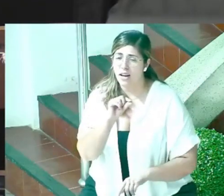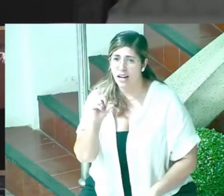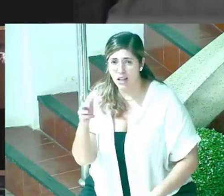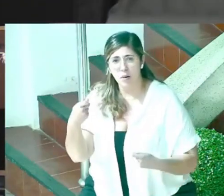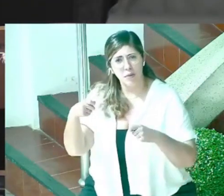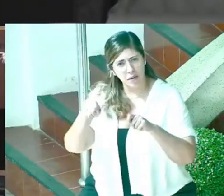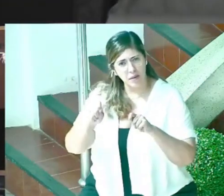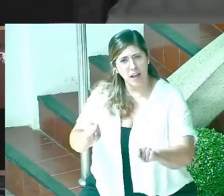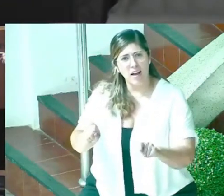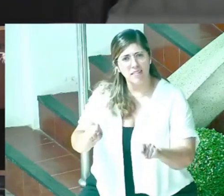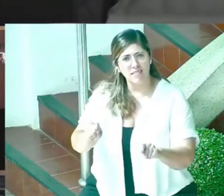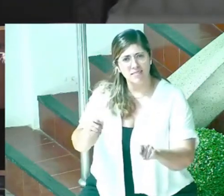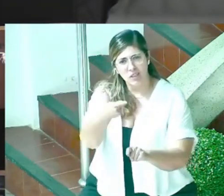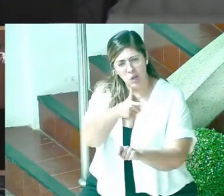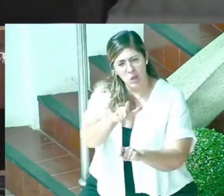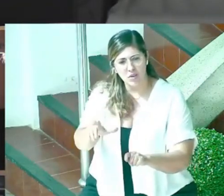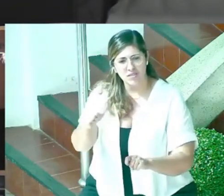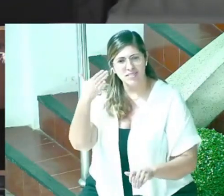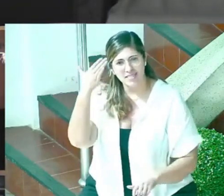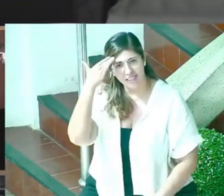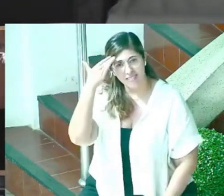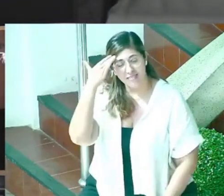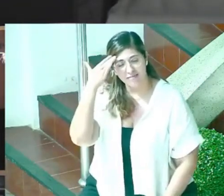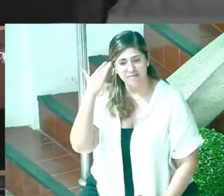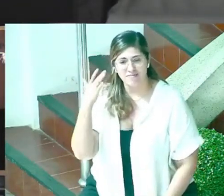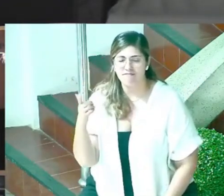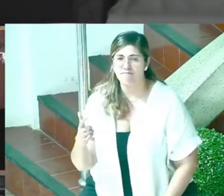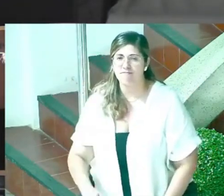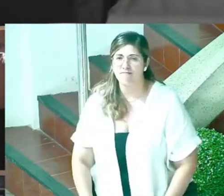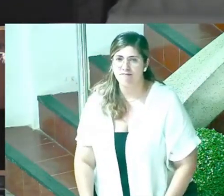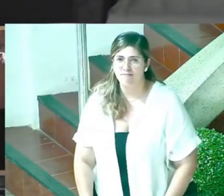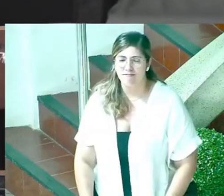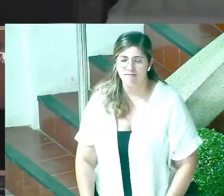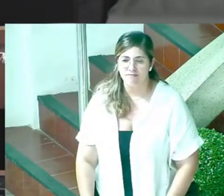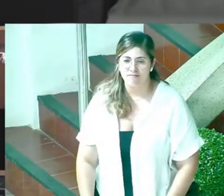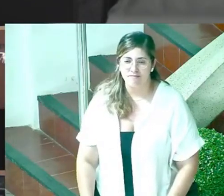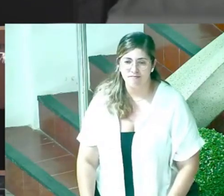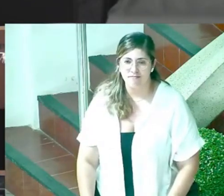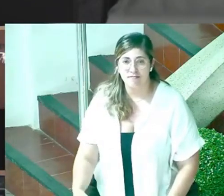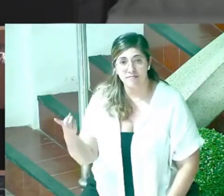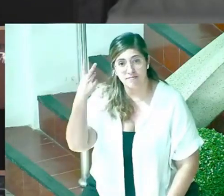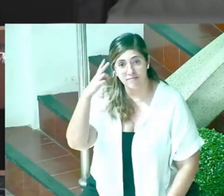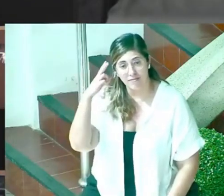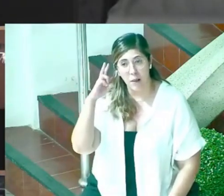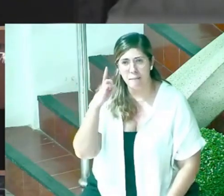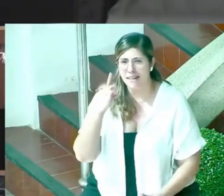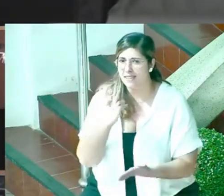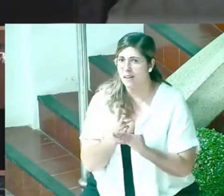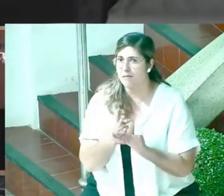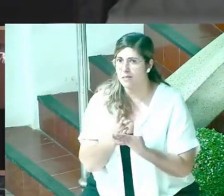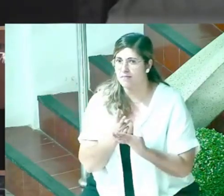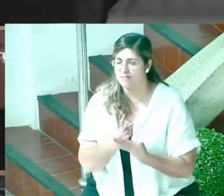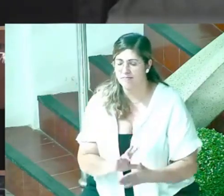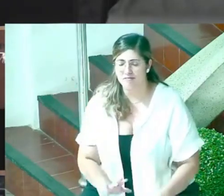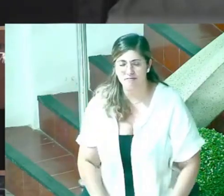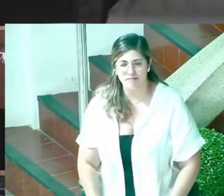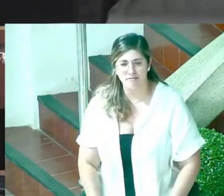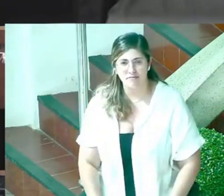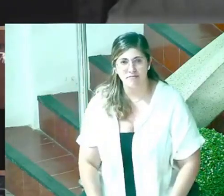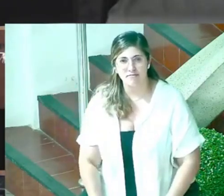na cara a ofensa do outro. Segunda promessa: eu não serei maledicente ou usarei de